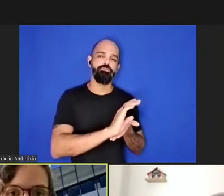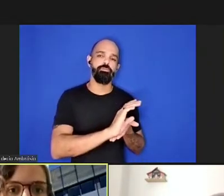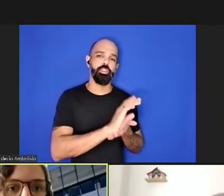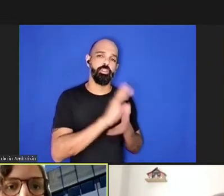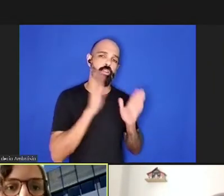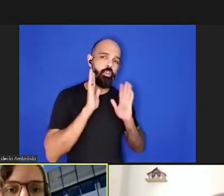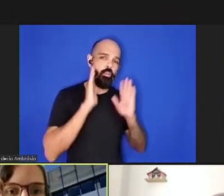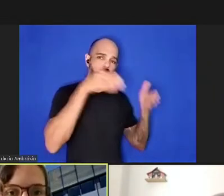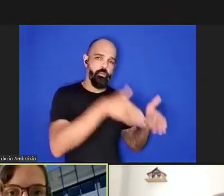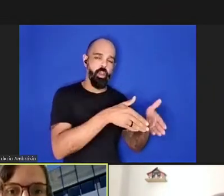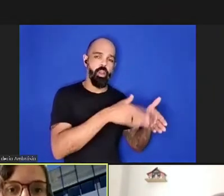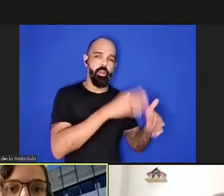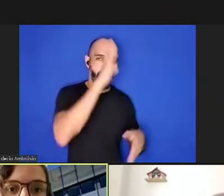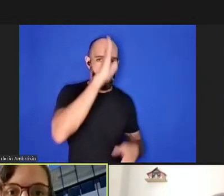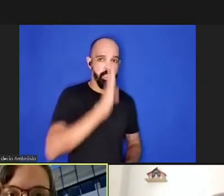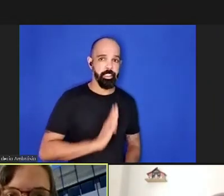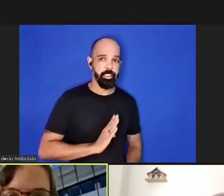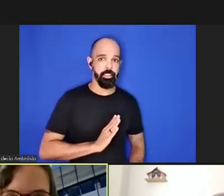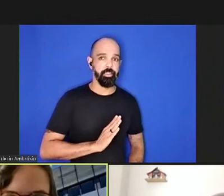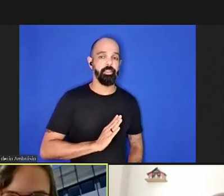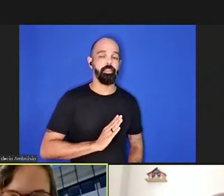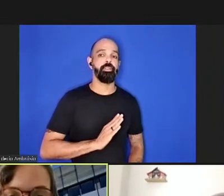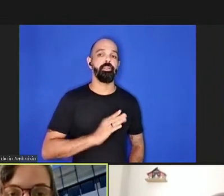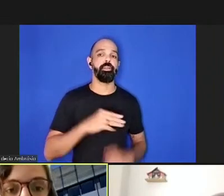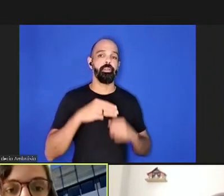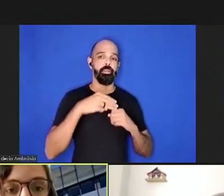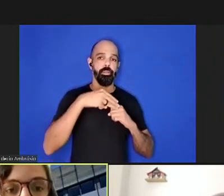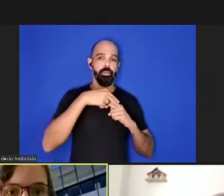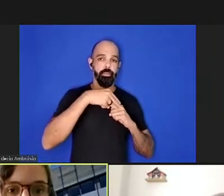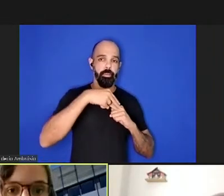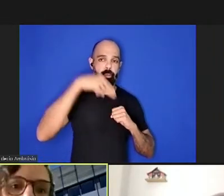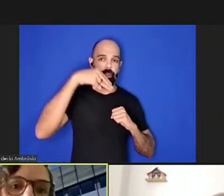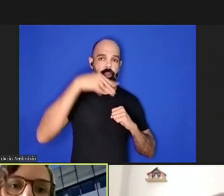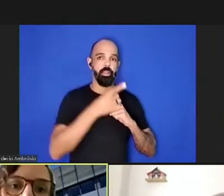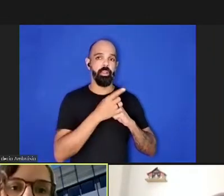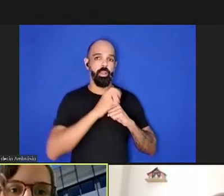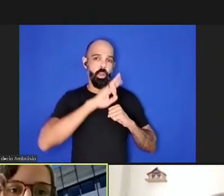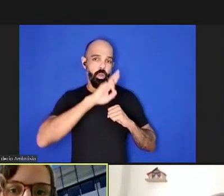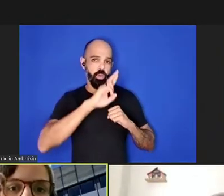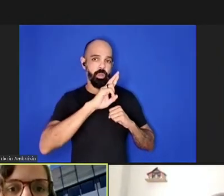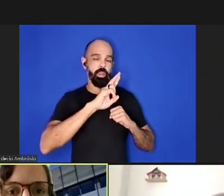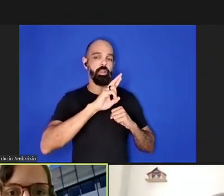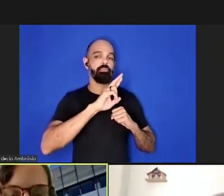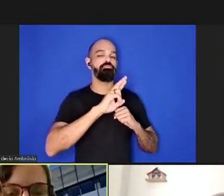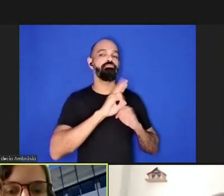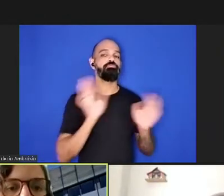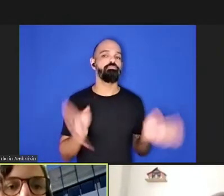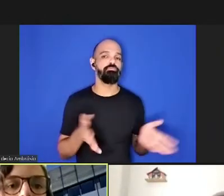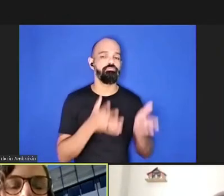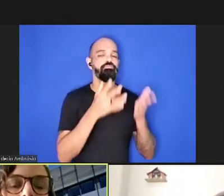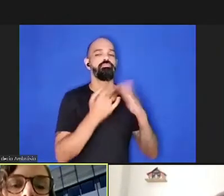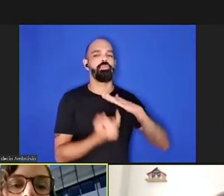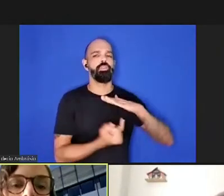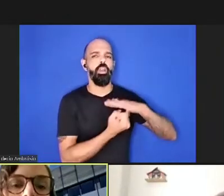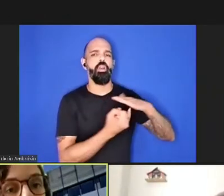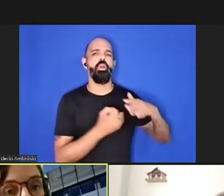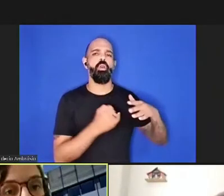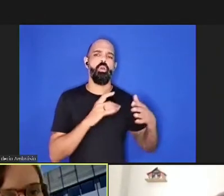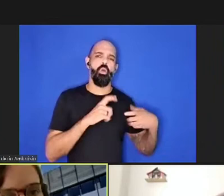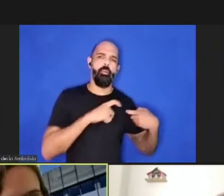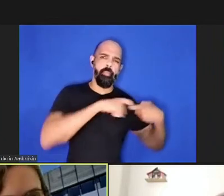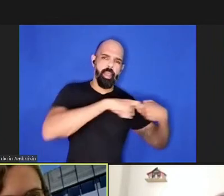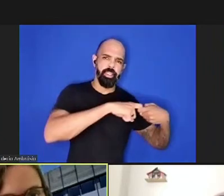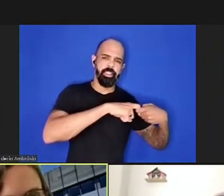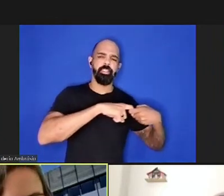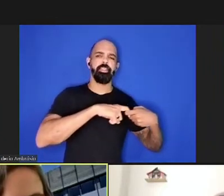específica para brasileiras em master e doutorado, e fomento a pesquisa institucional, cooperação, e